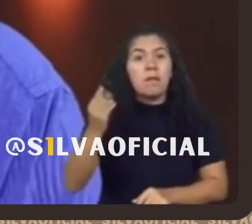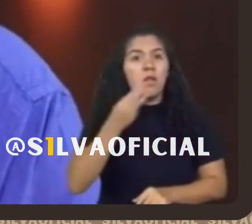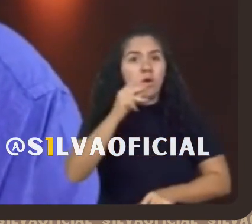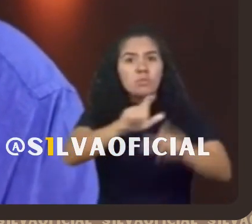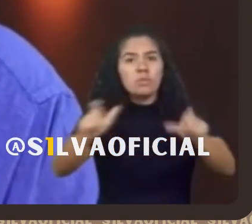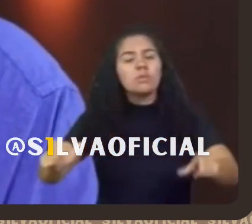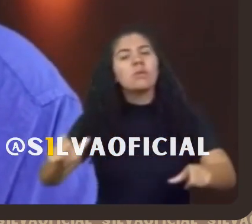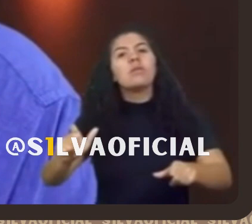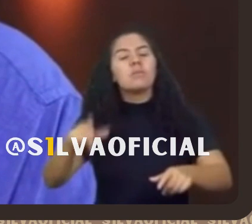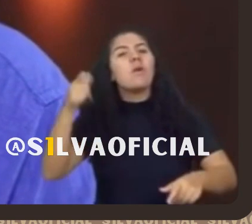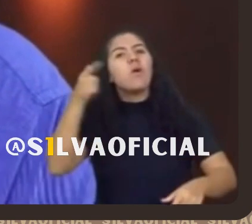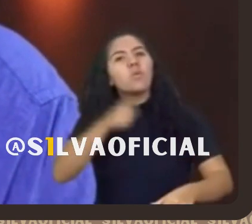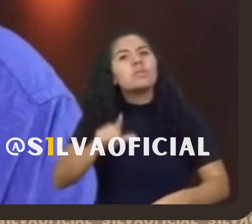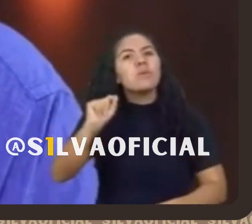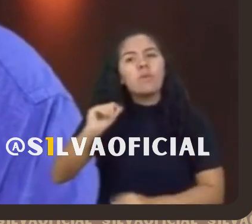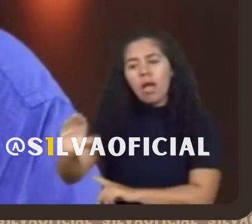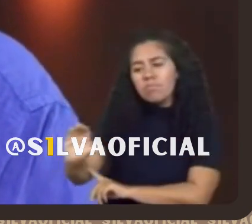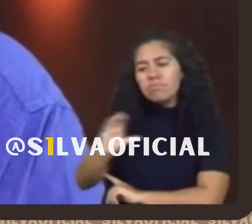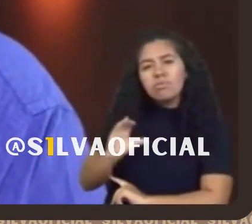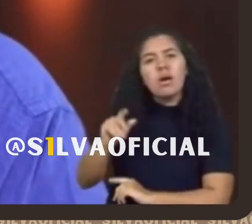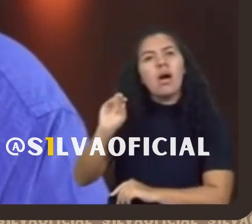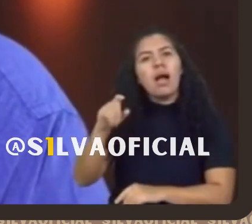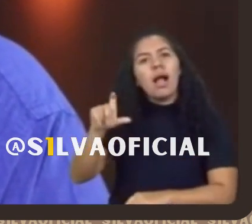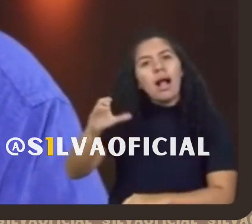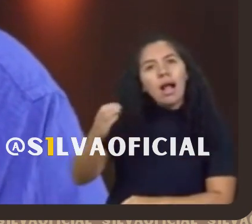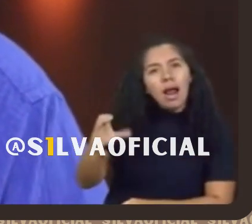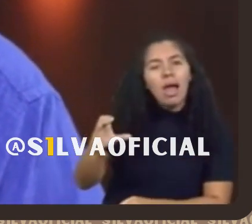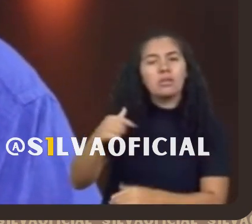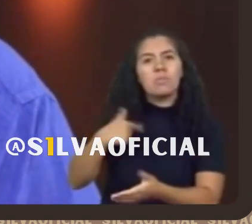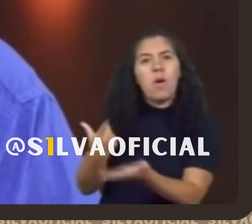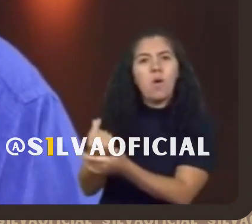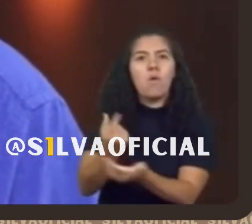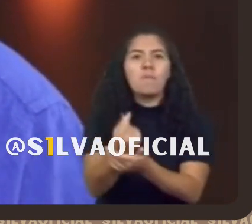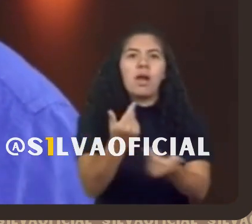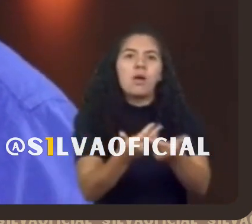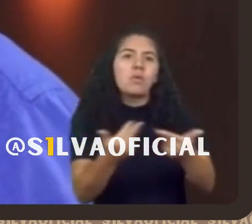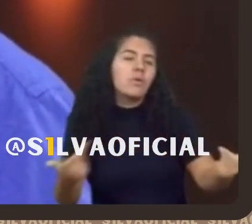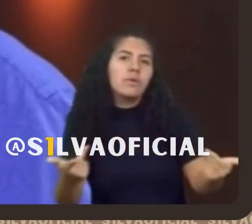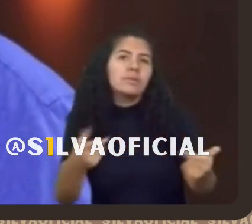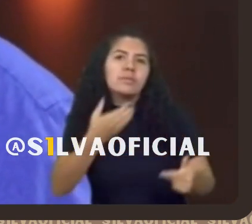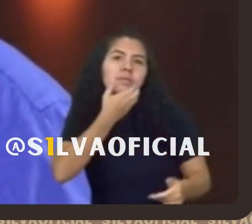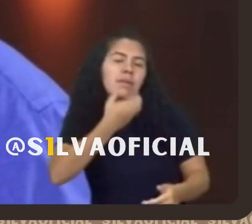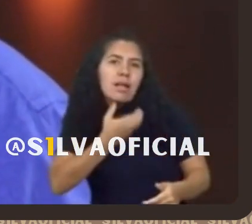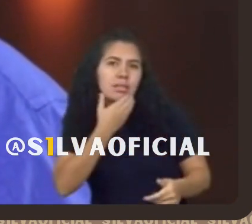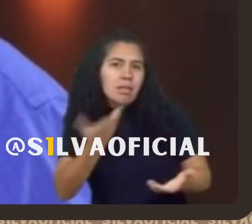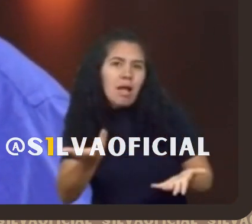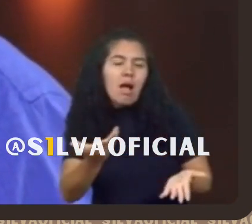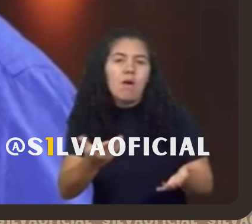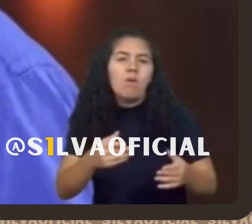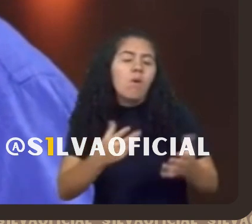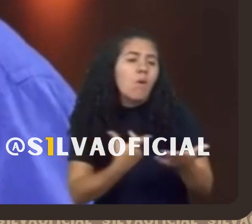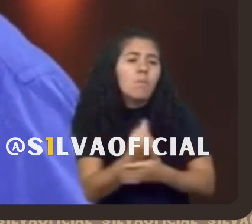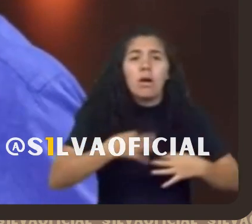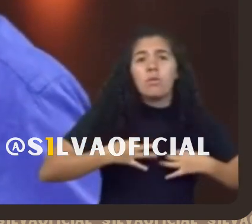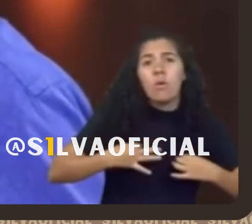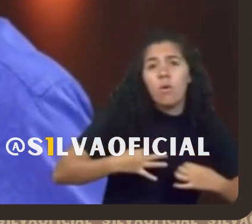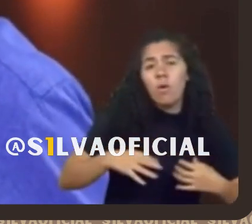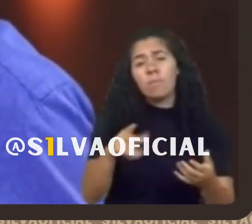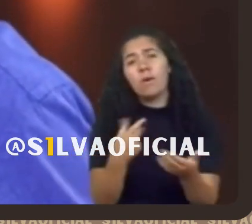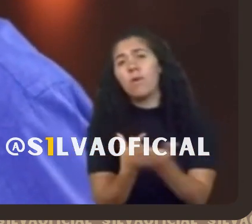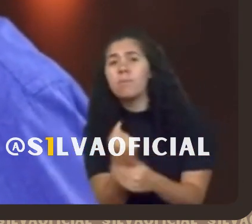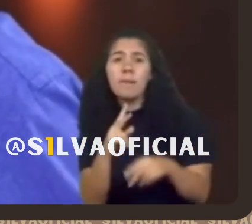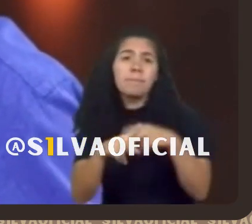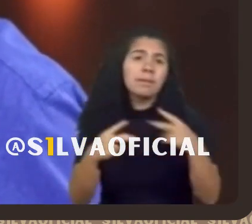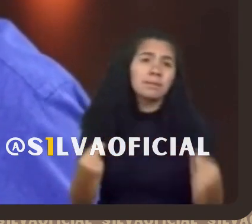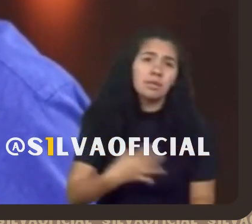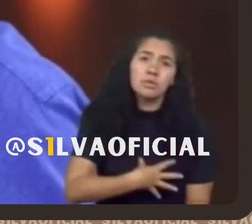comprar alguma coisa sabe no final do ano um presente pro filho uma roupa pro filho e você se tiver